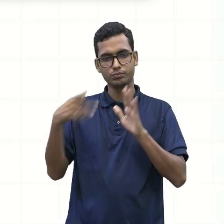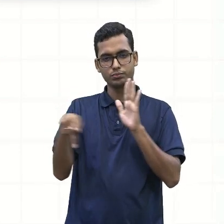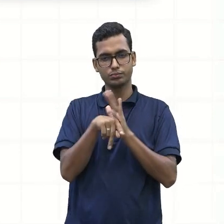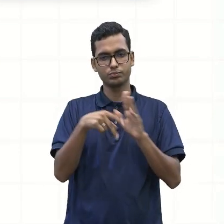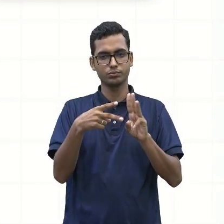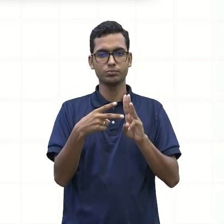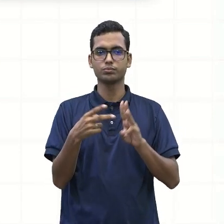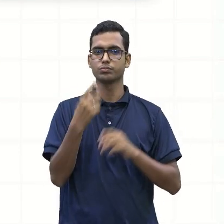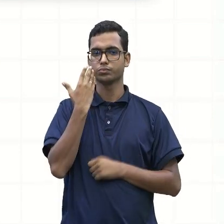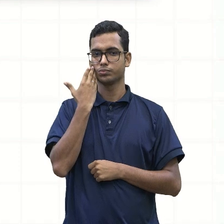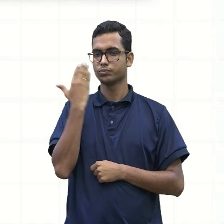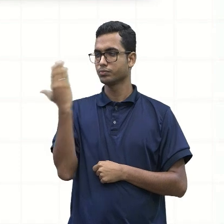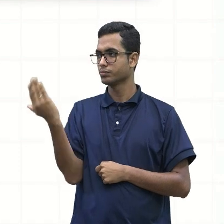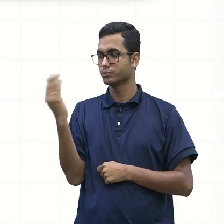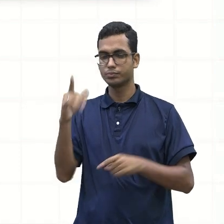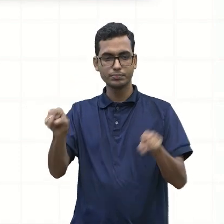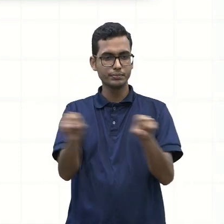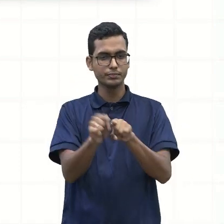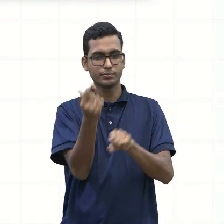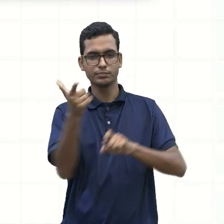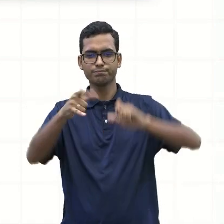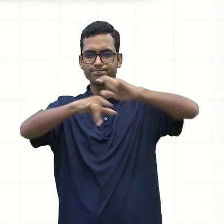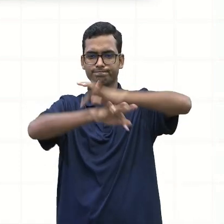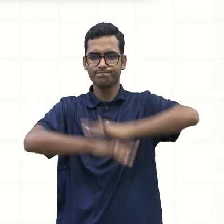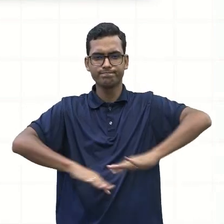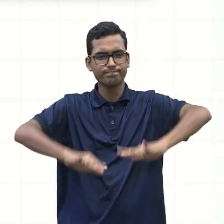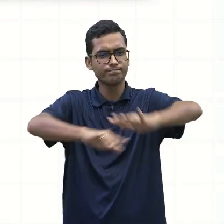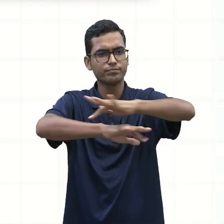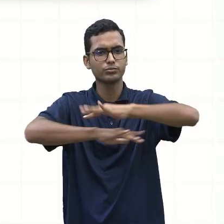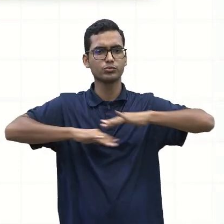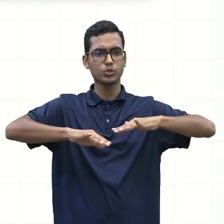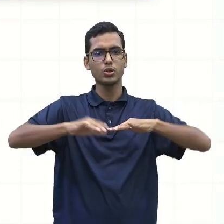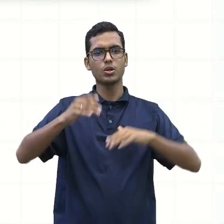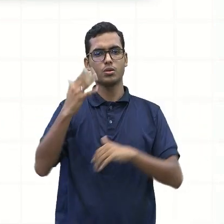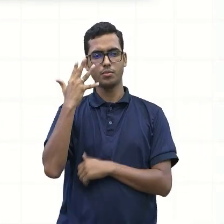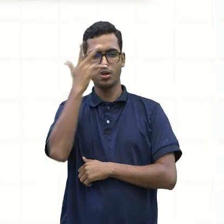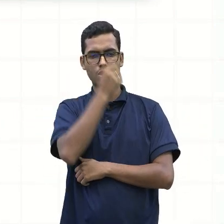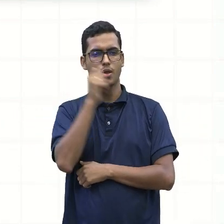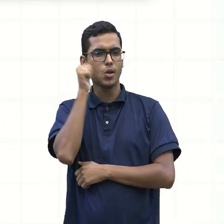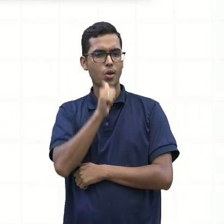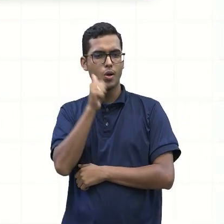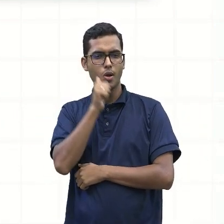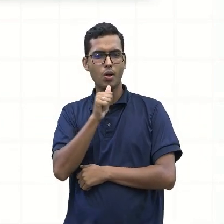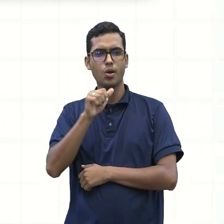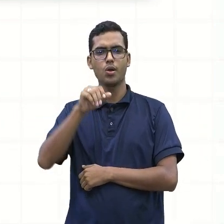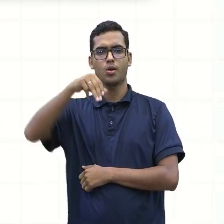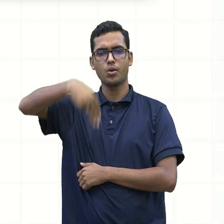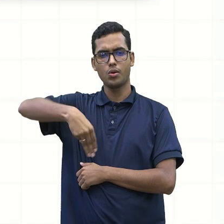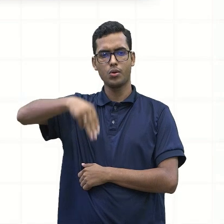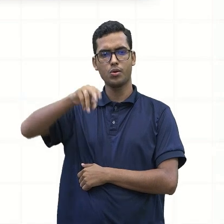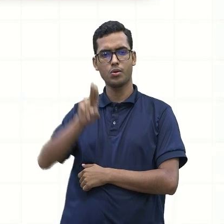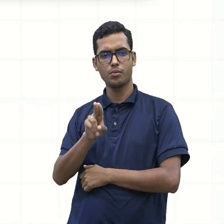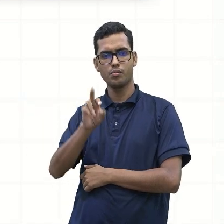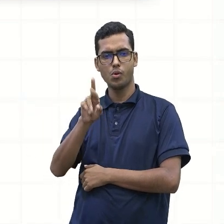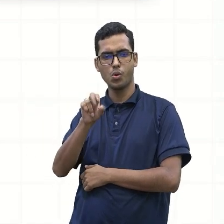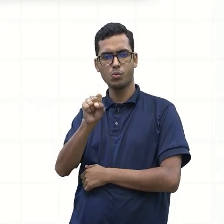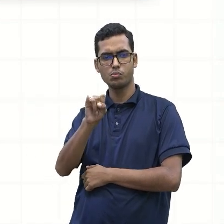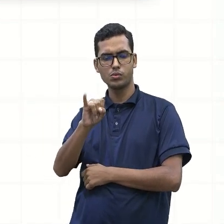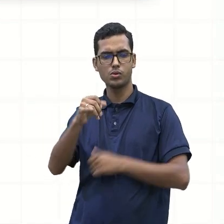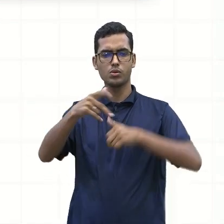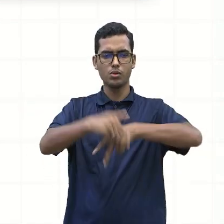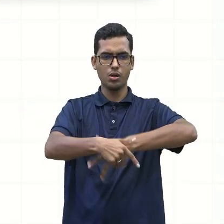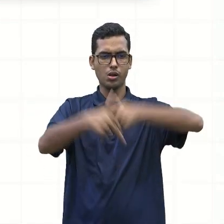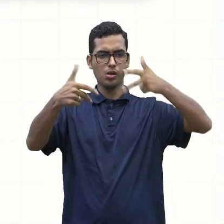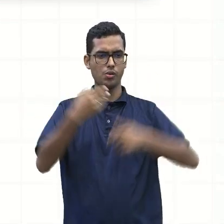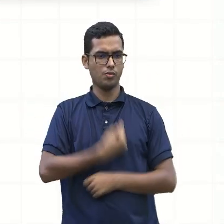Continuando, nós temos também um ritual de beleza das mulheres Mursi. Aqui, a etnia que vive no vale do